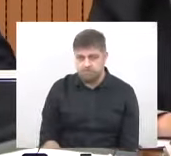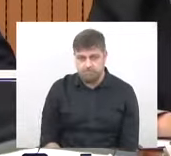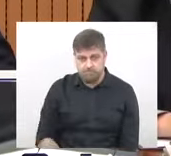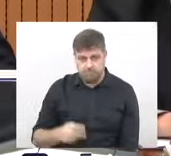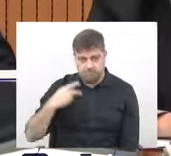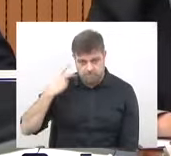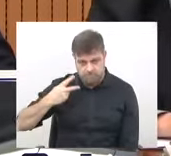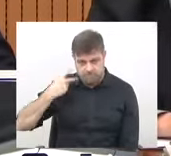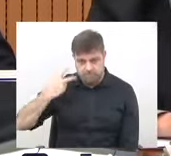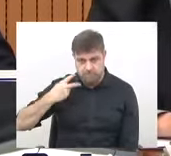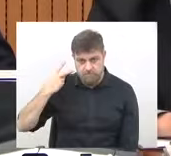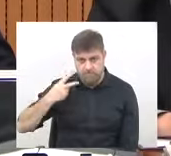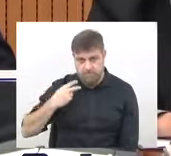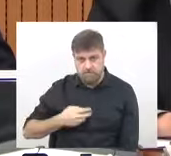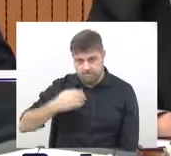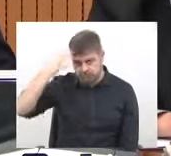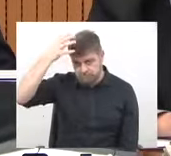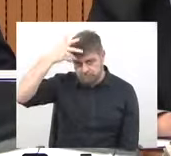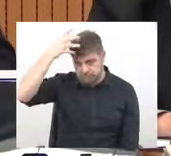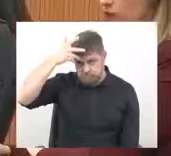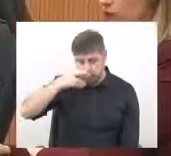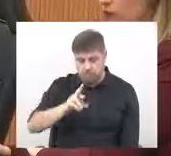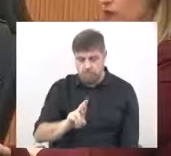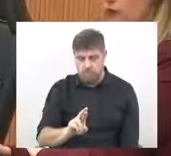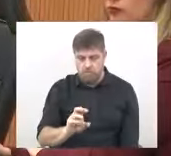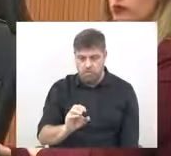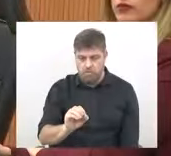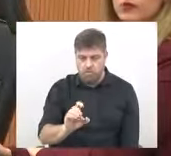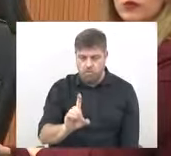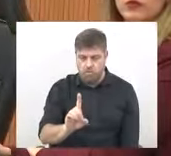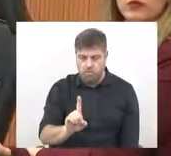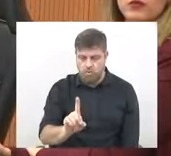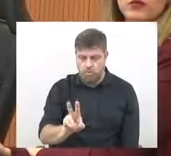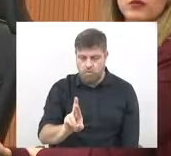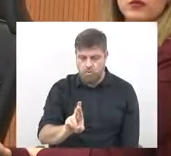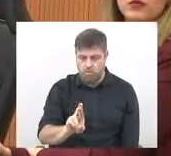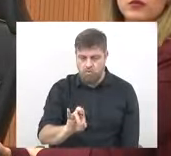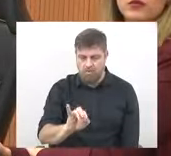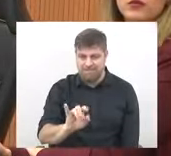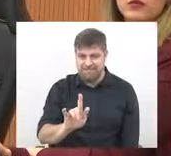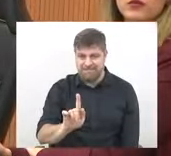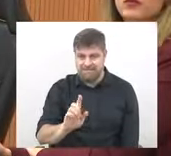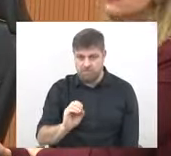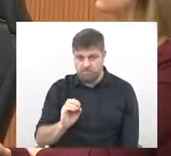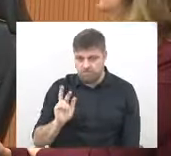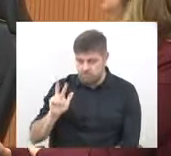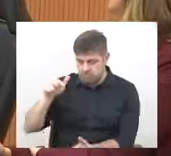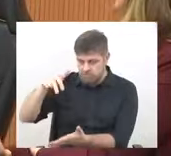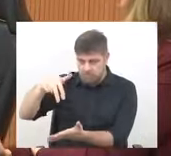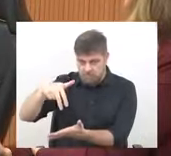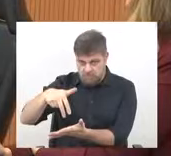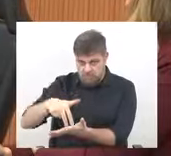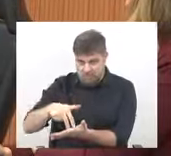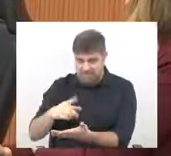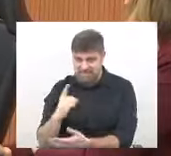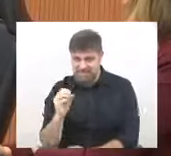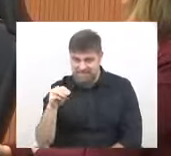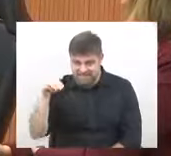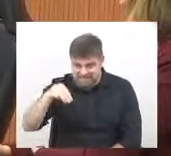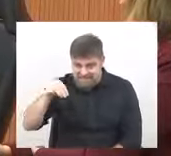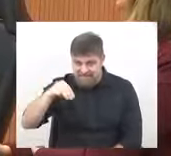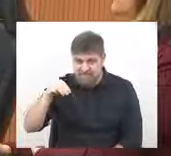inscrito é o vereador Rodrigo da Farmadic. Vereador Rodrigo da Farmadic tem a tribuna por 10 minutos no tempo do